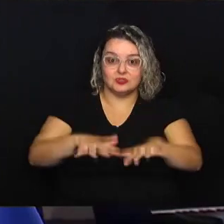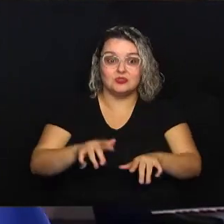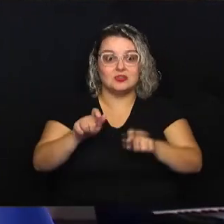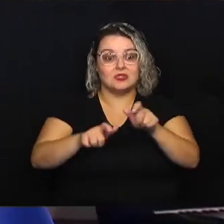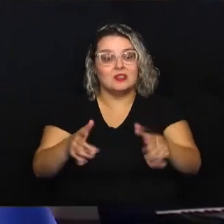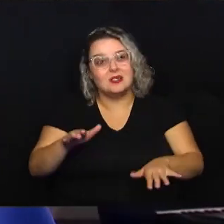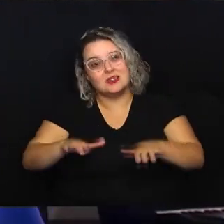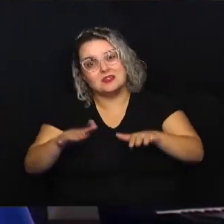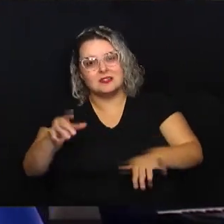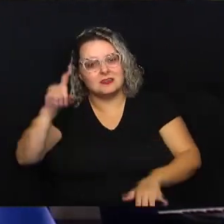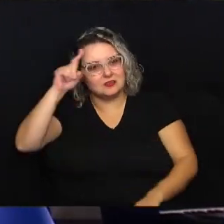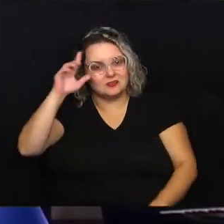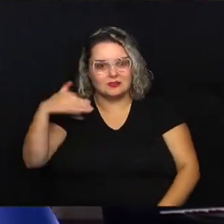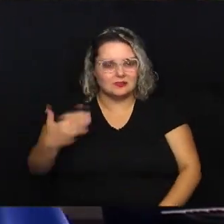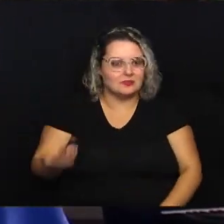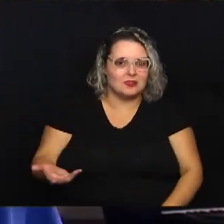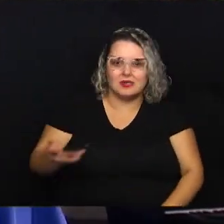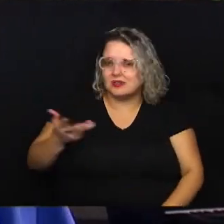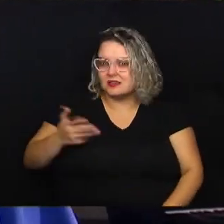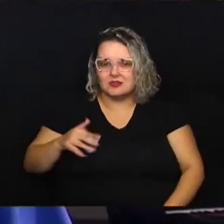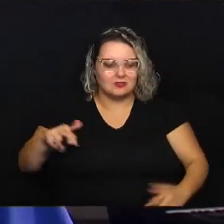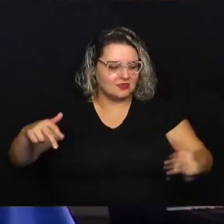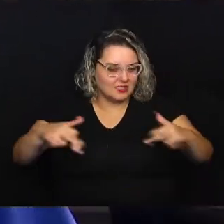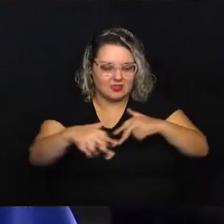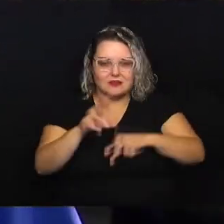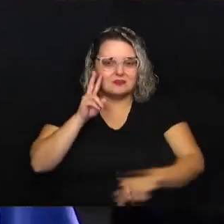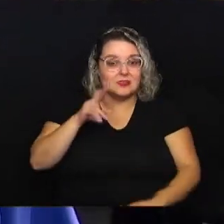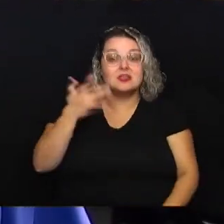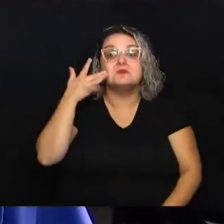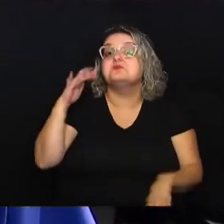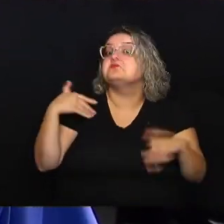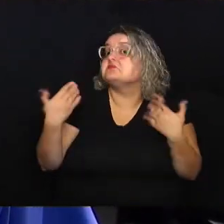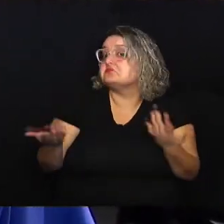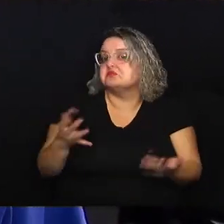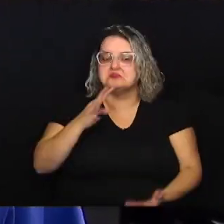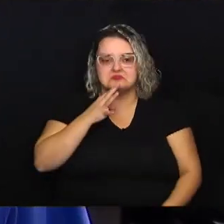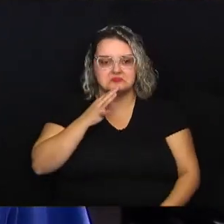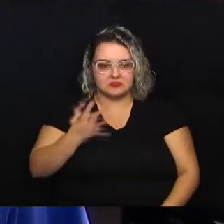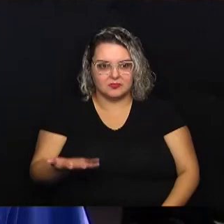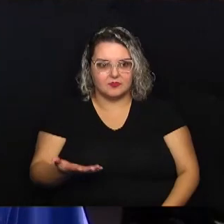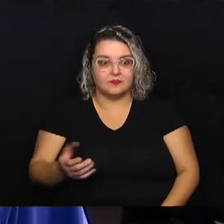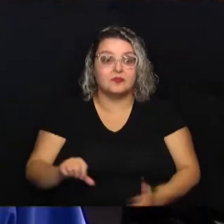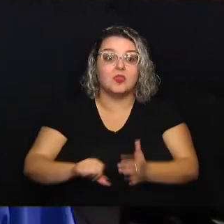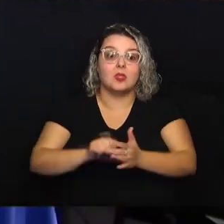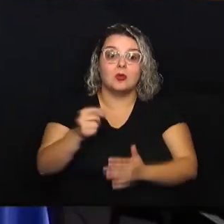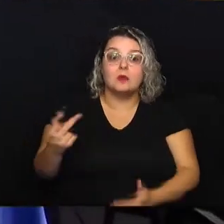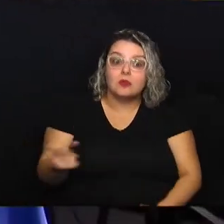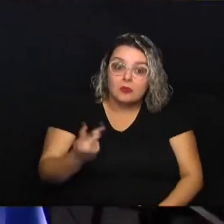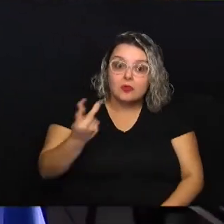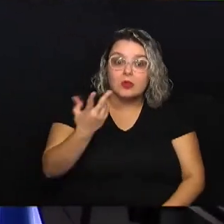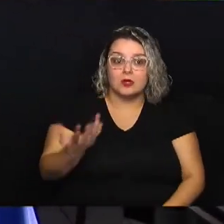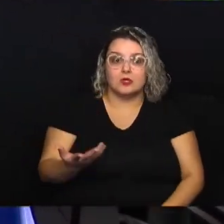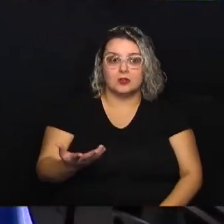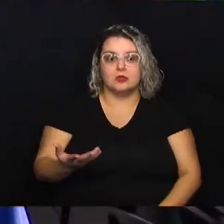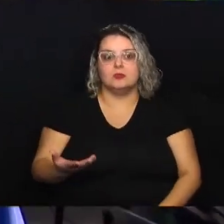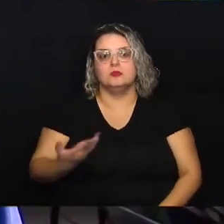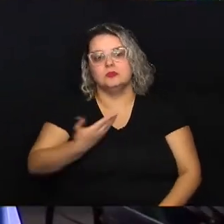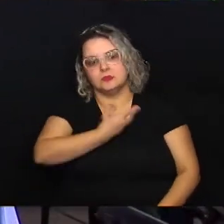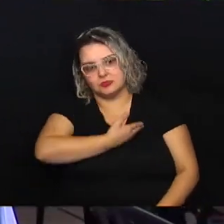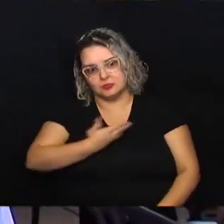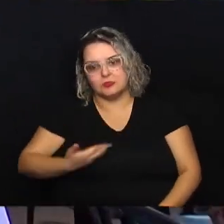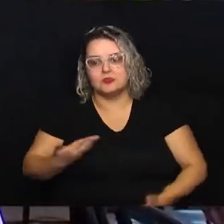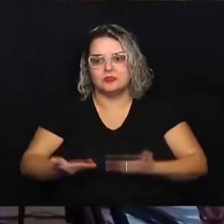vezes a gente no dia a dia corre, se encontra nos corredores e não sabe quem é. Então, primeiro é valorizar o servidor, né? Que eu acho que